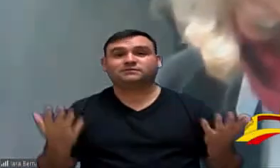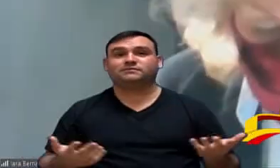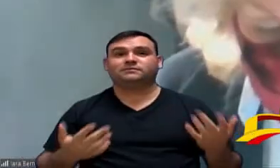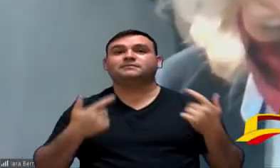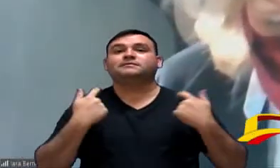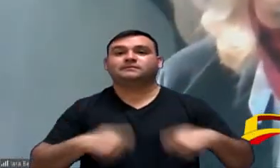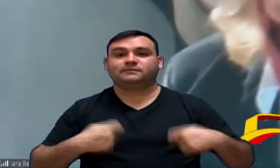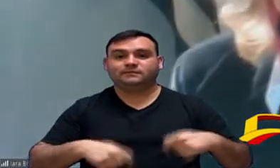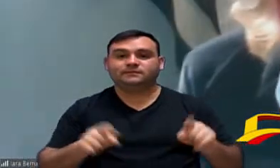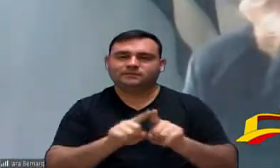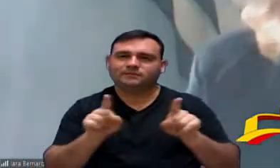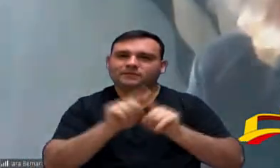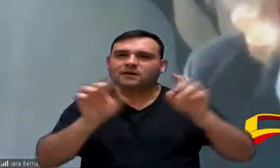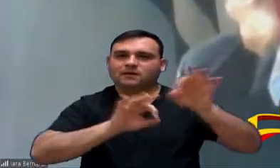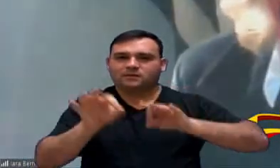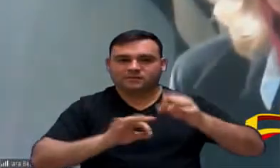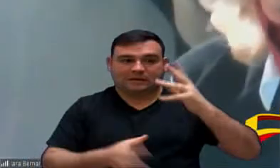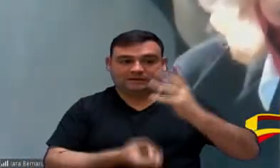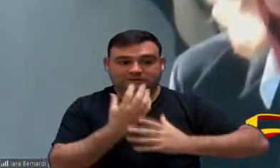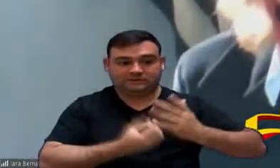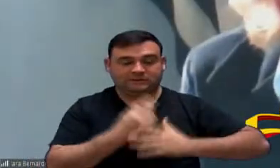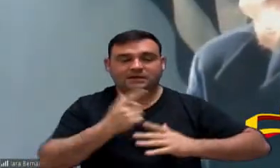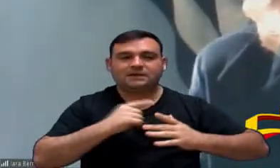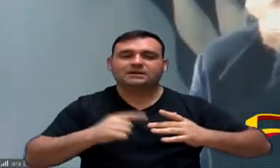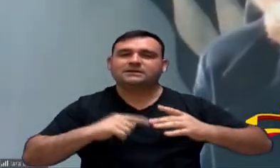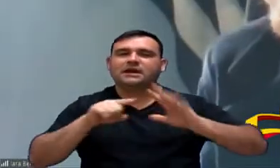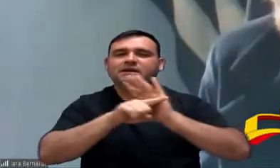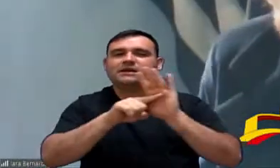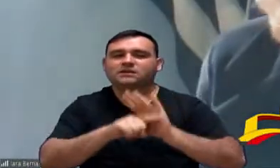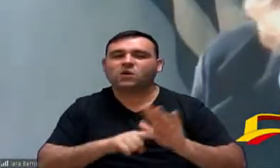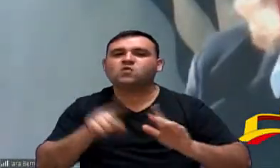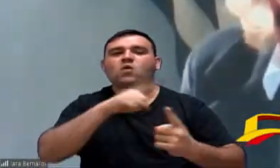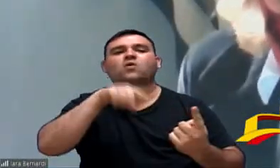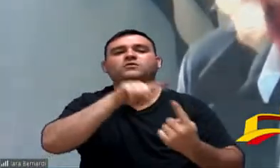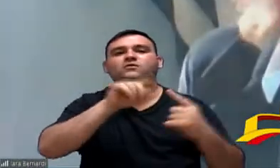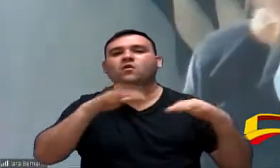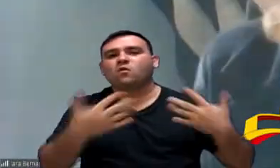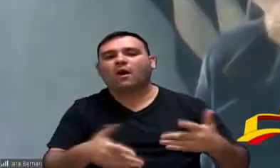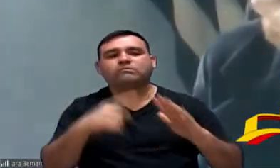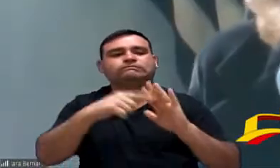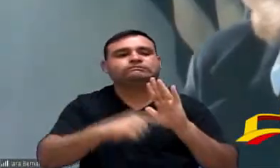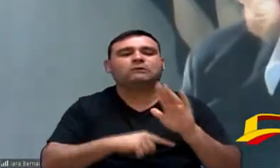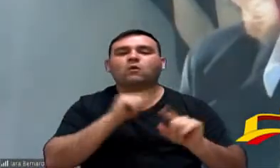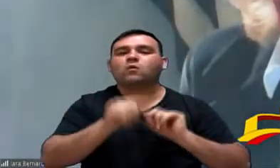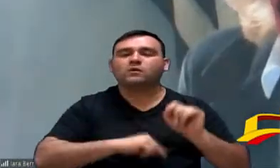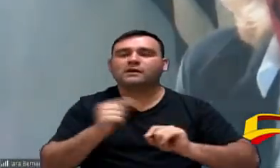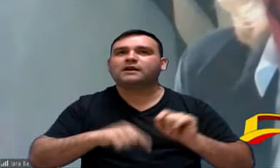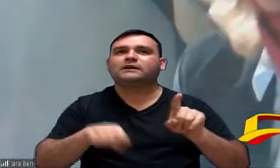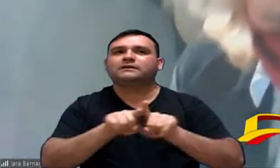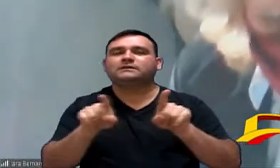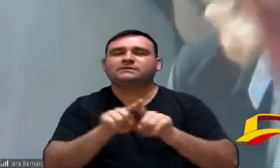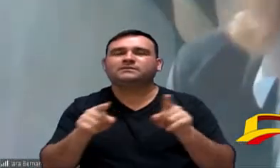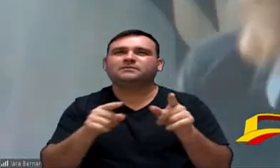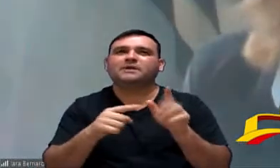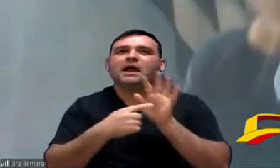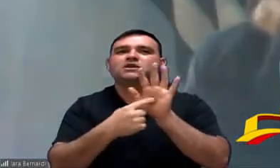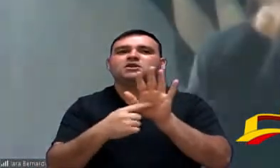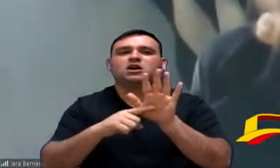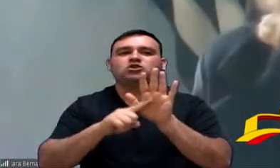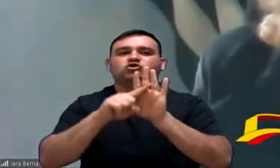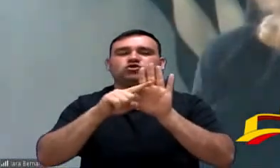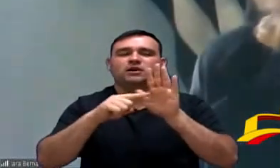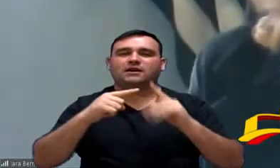Tem que haver nessa elaboração do plano, diagnósticos, objetivos, as diretrizes, os mecanismos, os